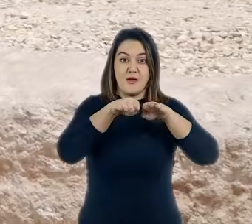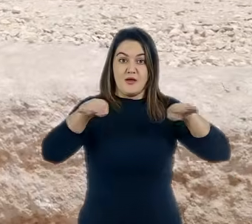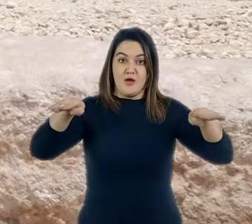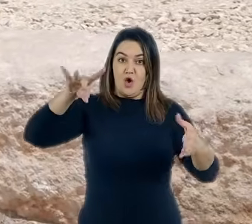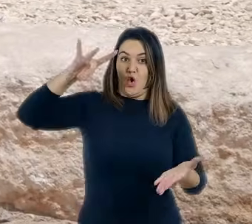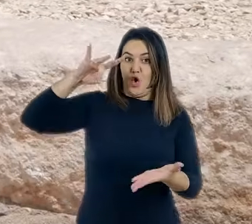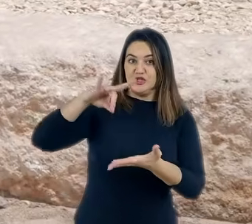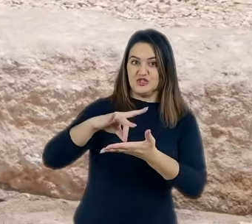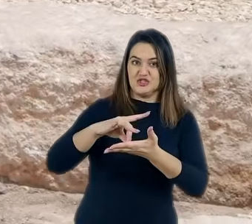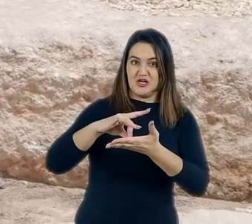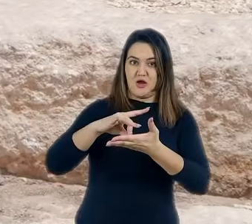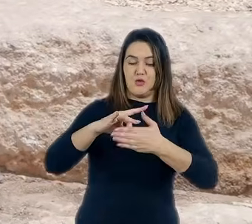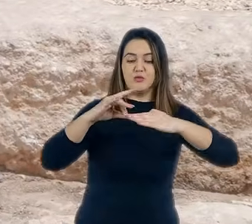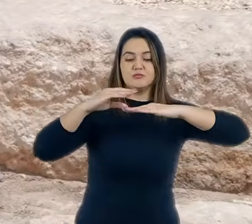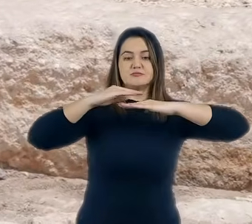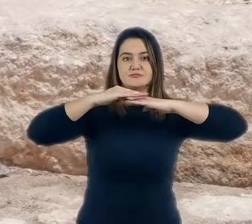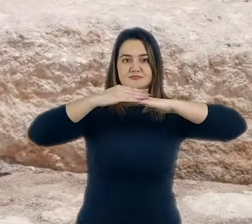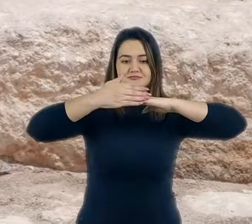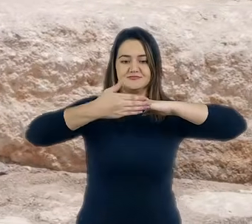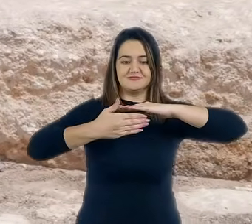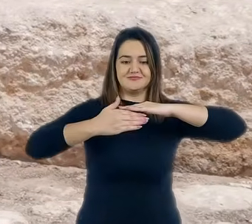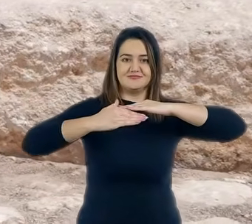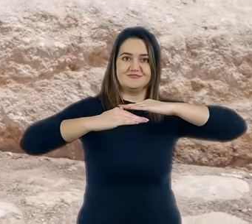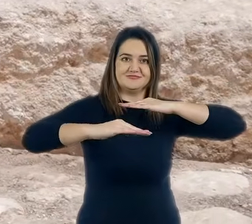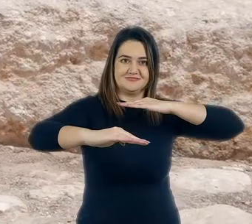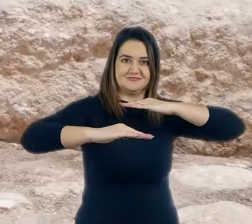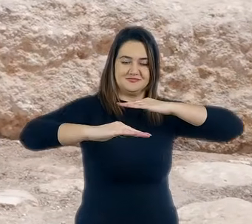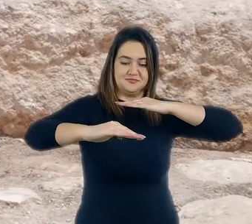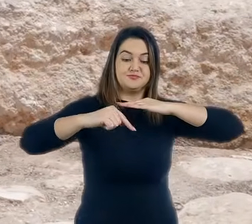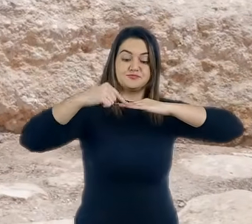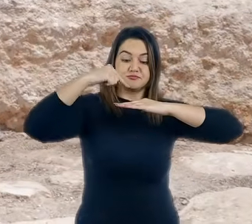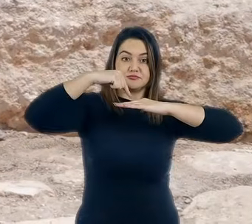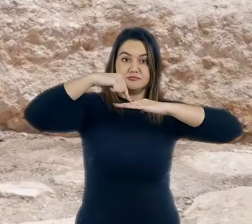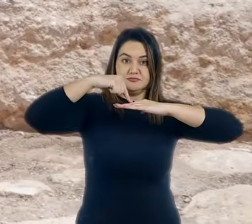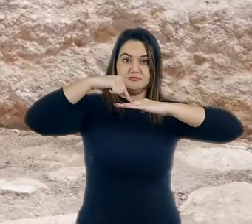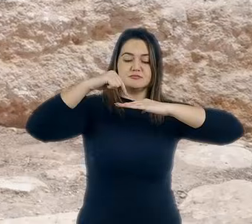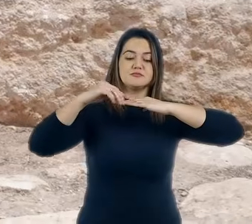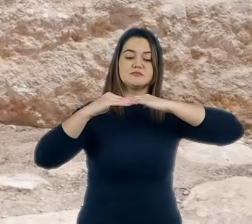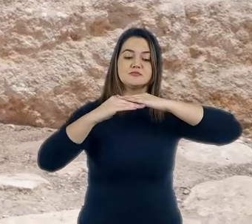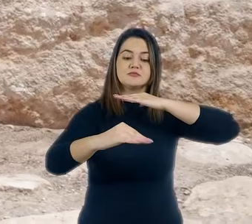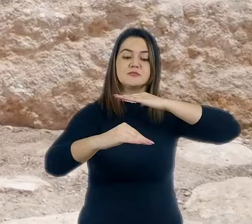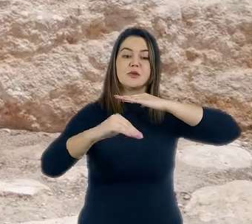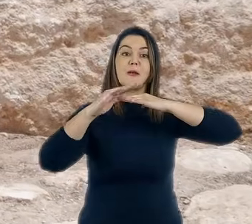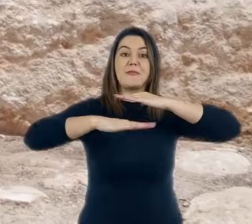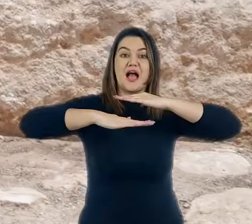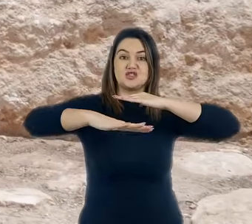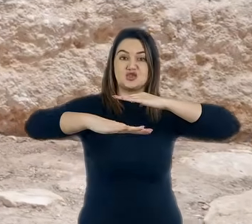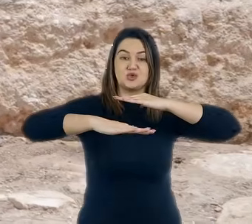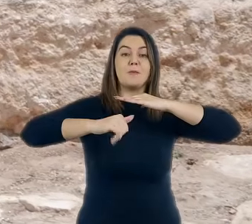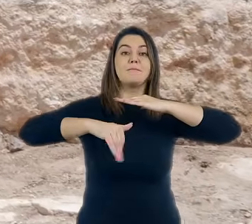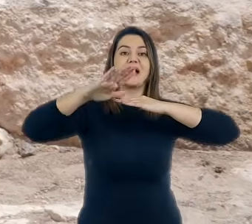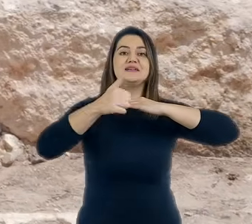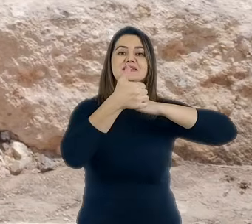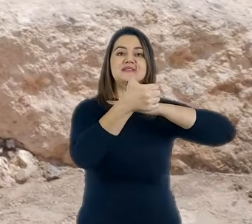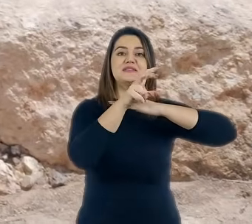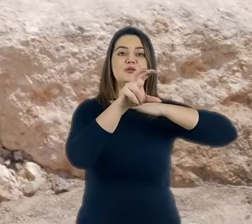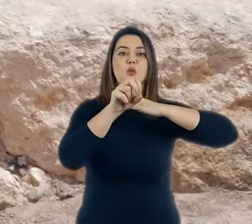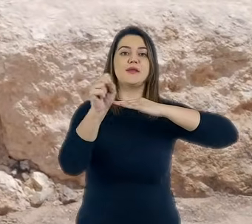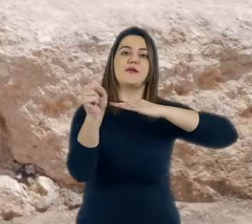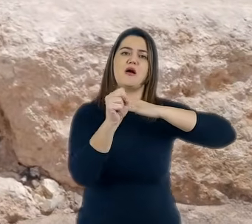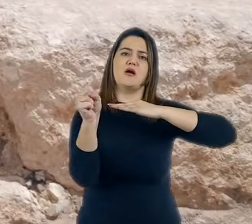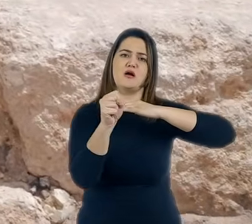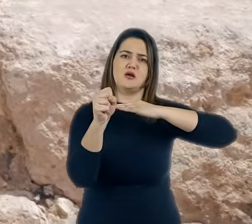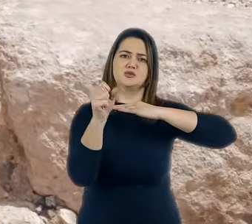piso original, esse piso que está embaixo, como eu falei, é 150 anos mais antigo do que aquele que estava